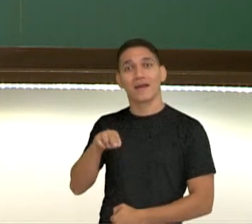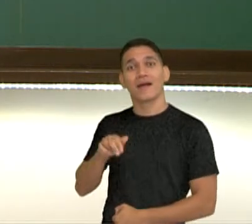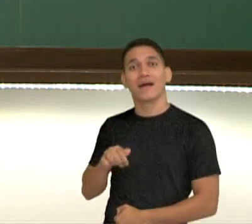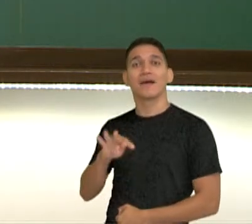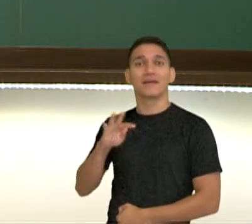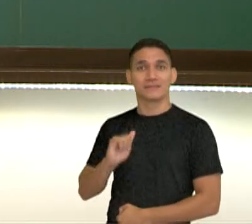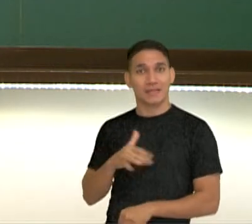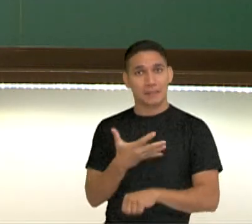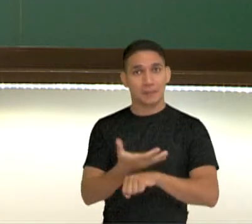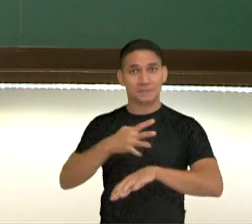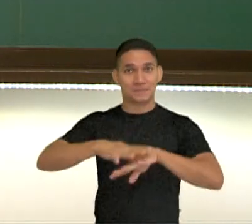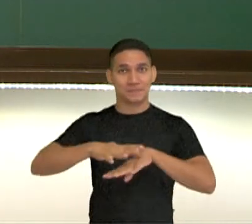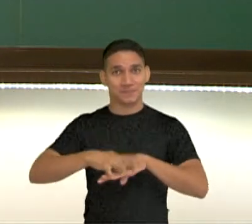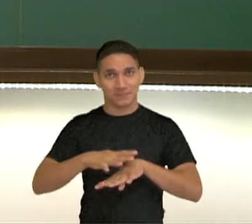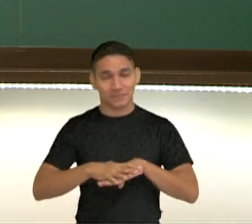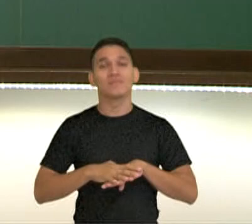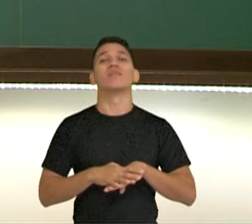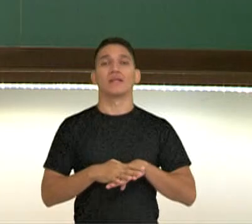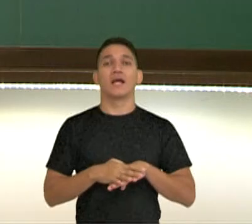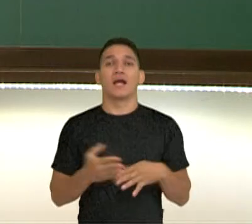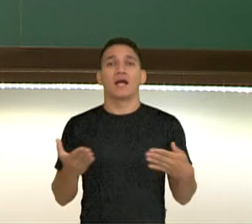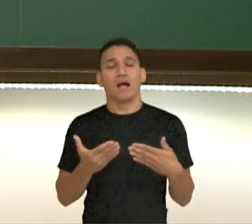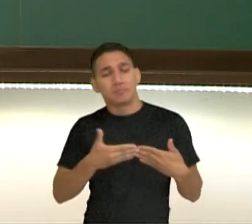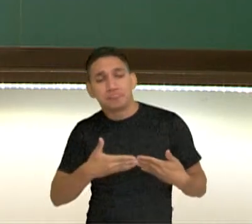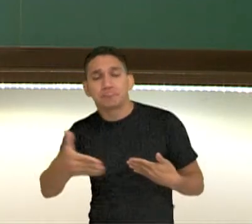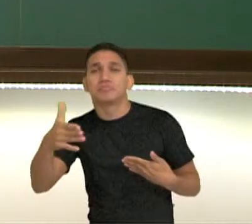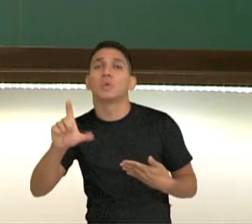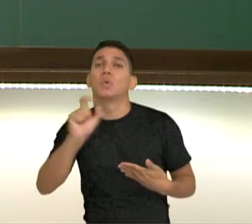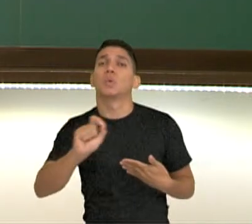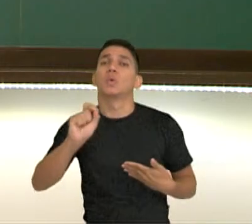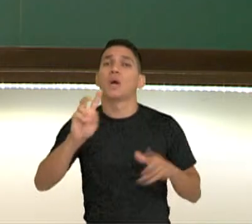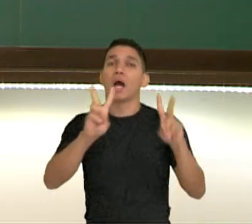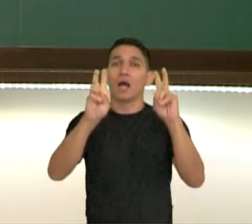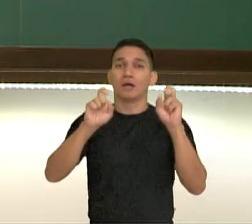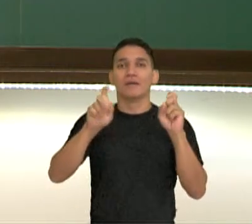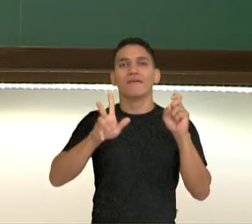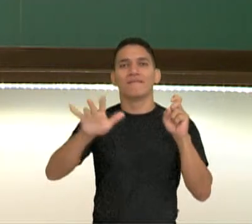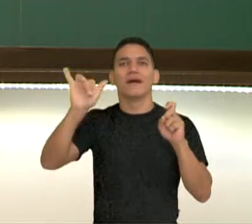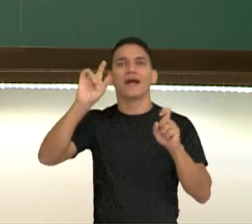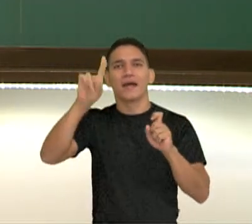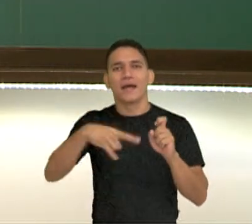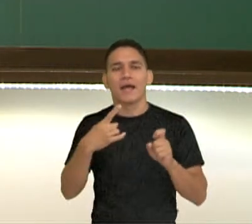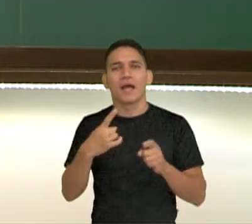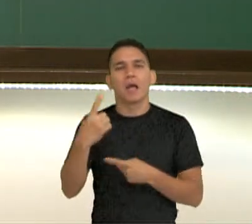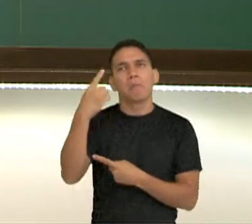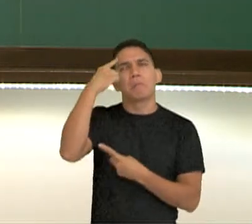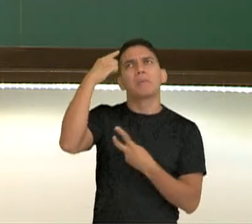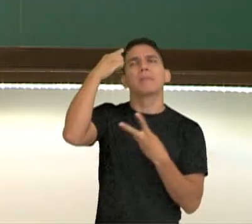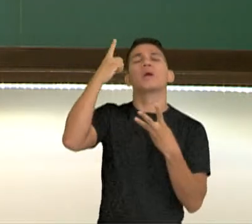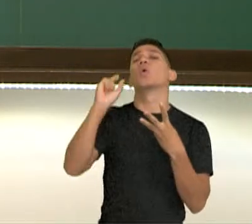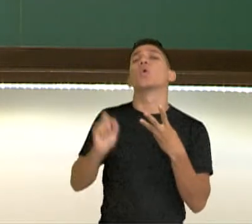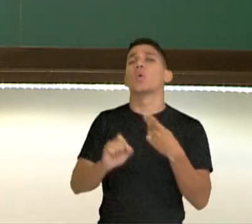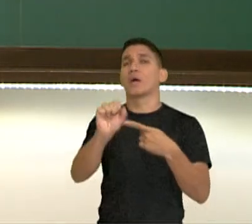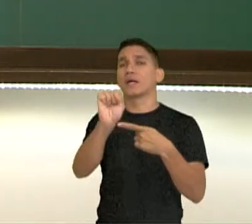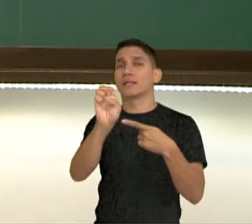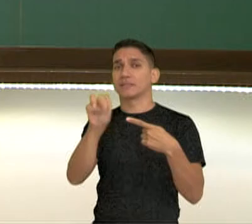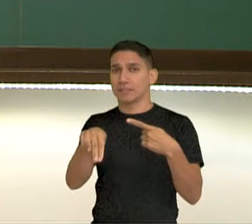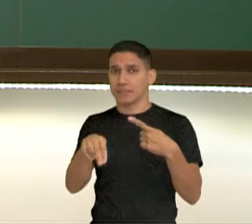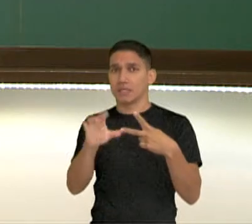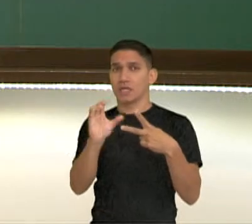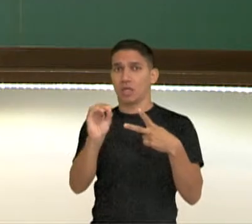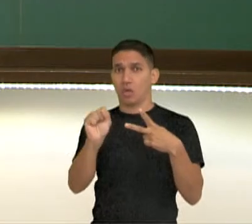da disciplina de Matemática e na aula de hoje nós vamos falar sobre as ideias de seno, cosseno e